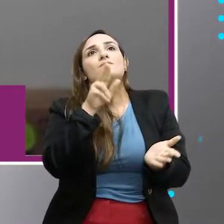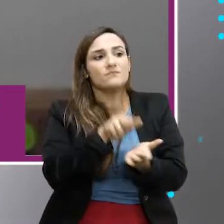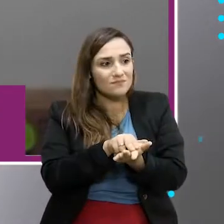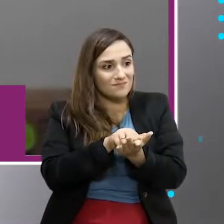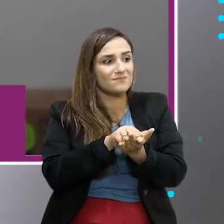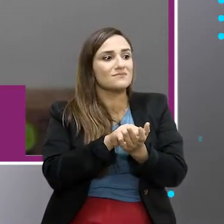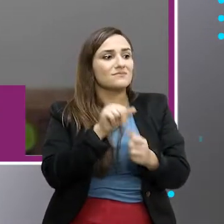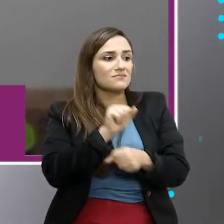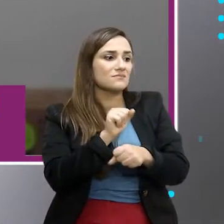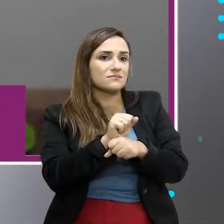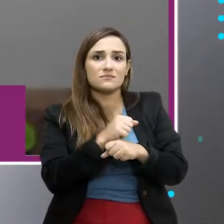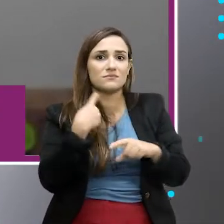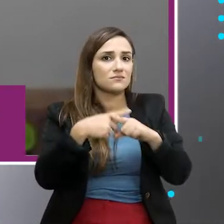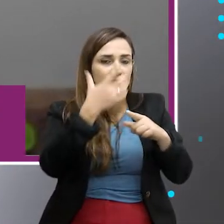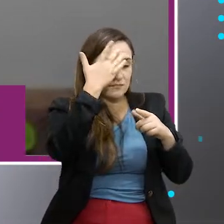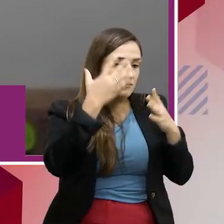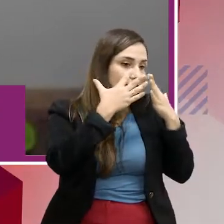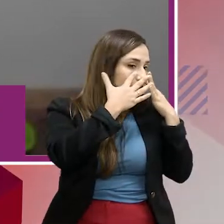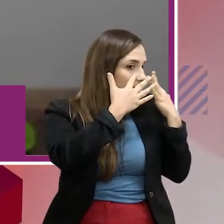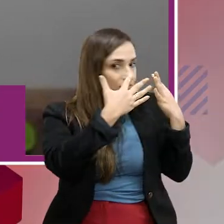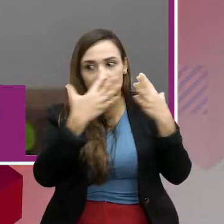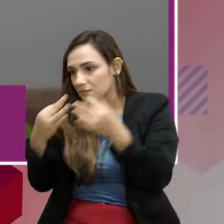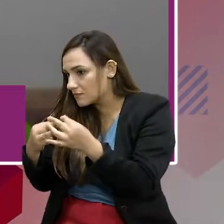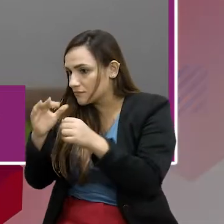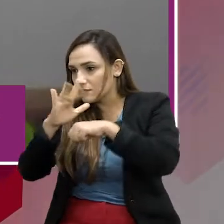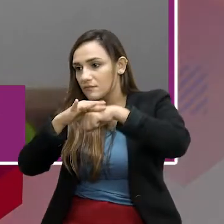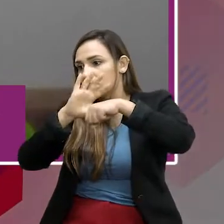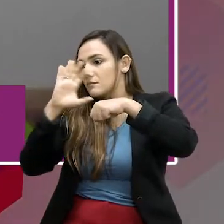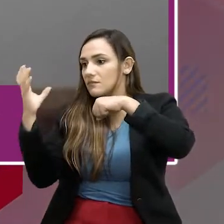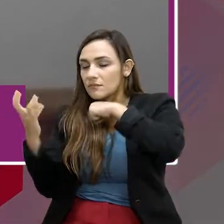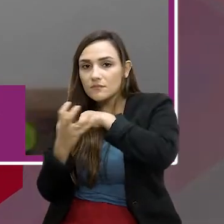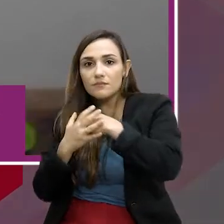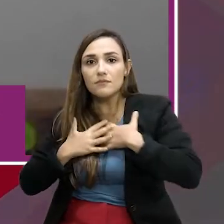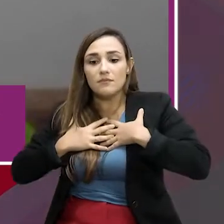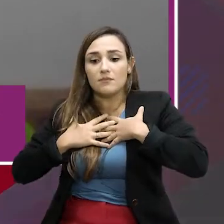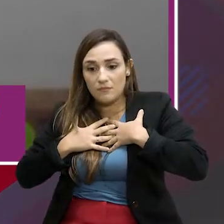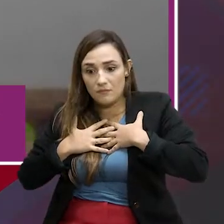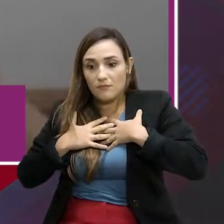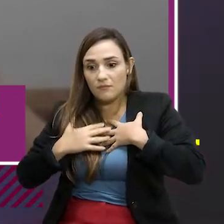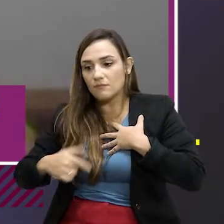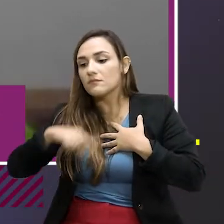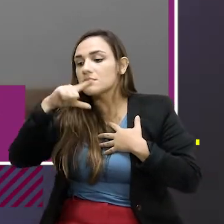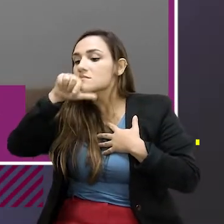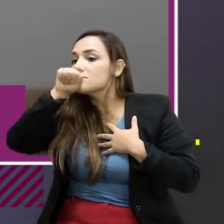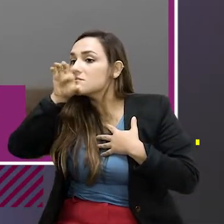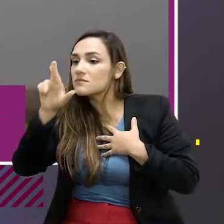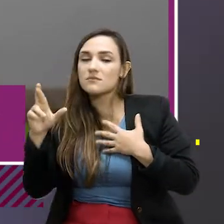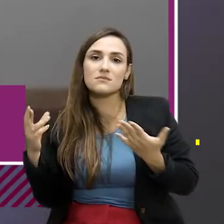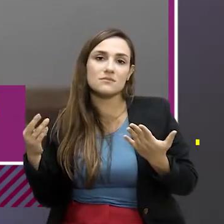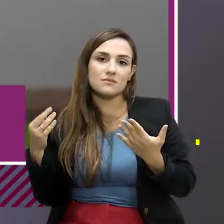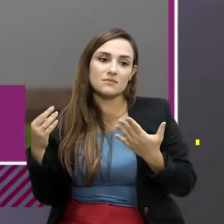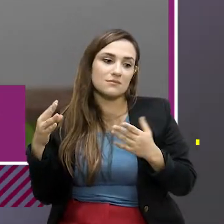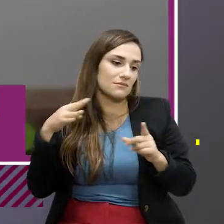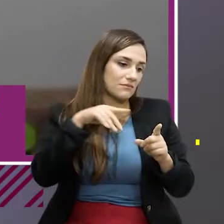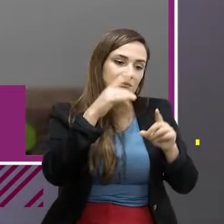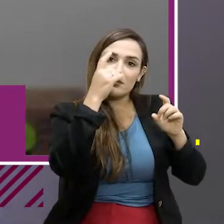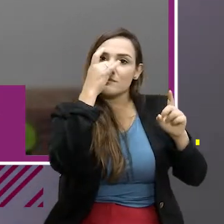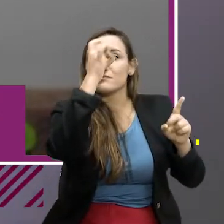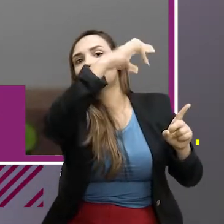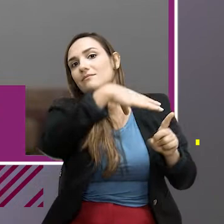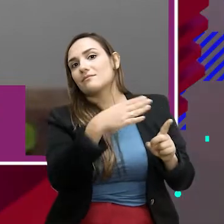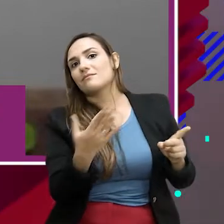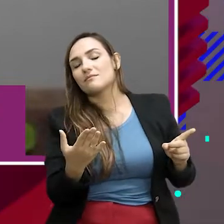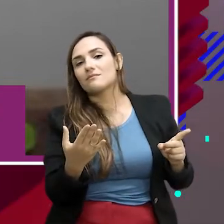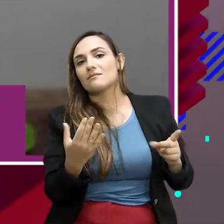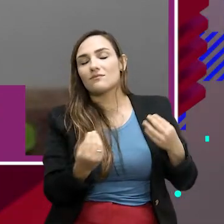tratamento eficaz, e essa pessoa fica mais de lado, porque está todo mundo entubando as pessoas com a